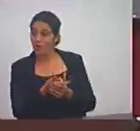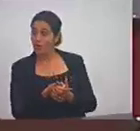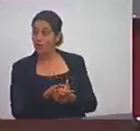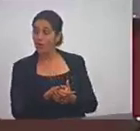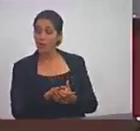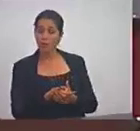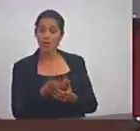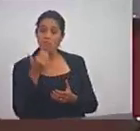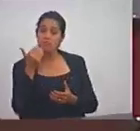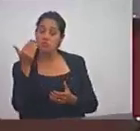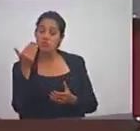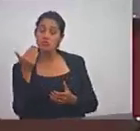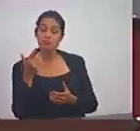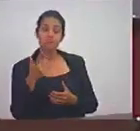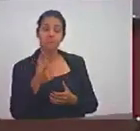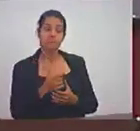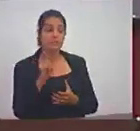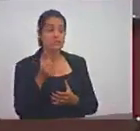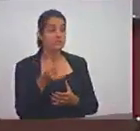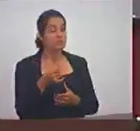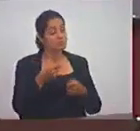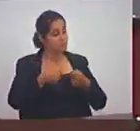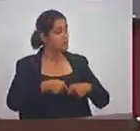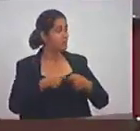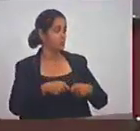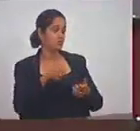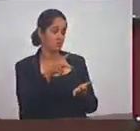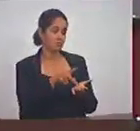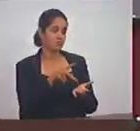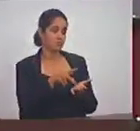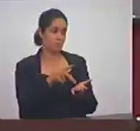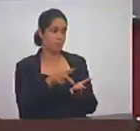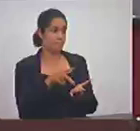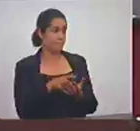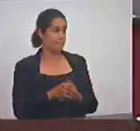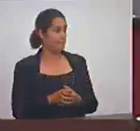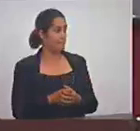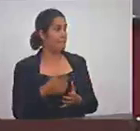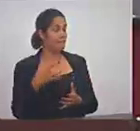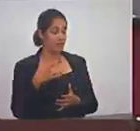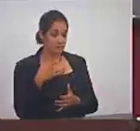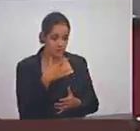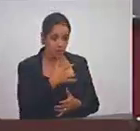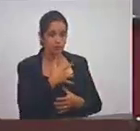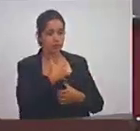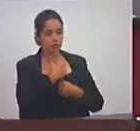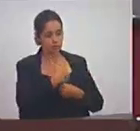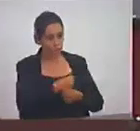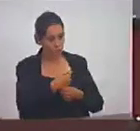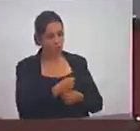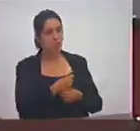e colocar nessas unidades de saúde, porque está precisando. É claro que a saúde de Votuporanga ela está na frente, ela é uma